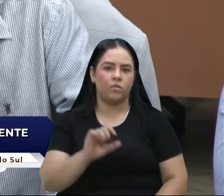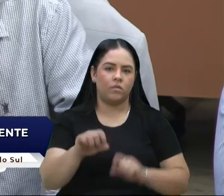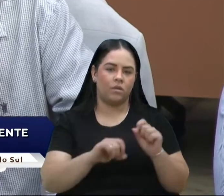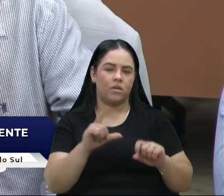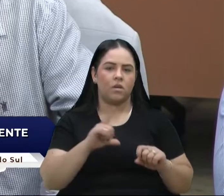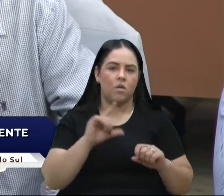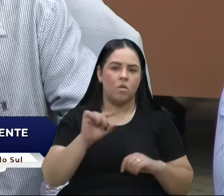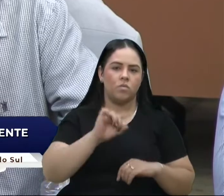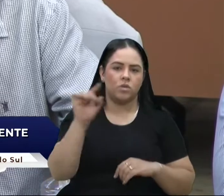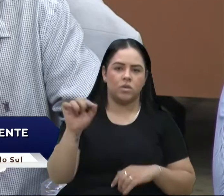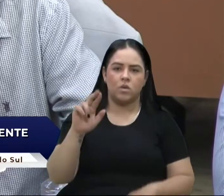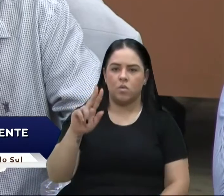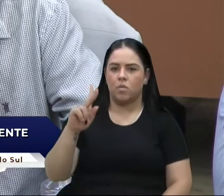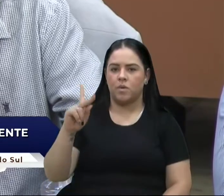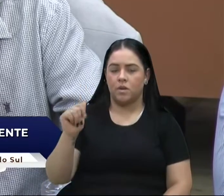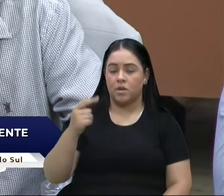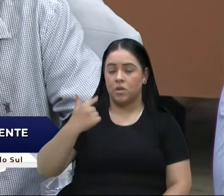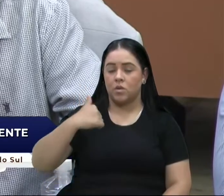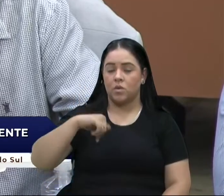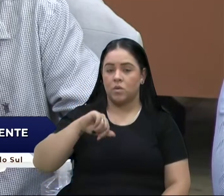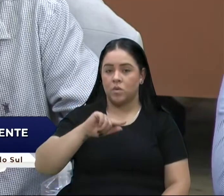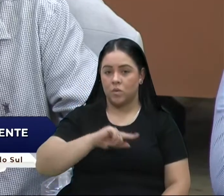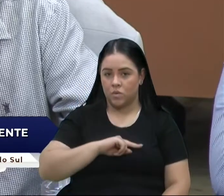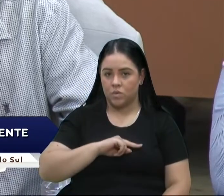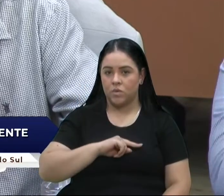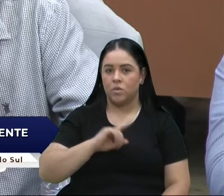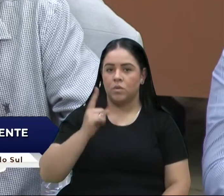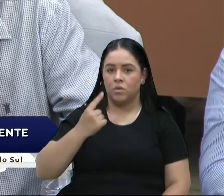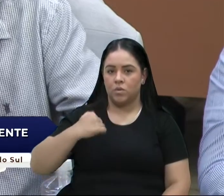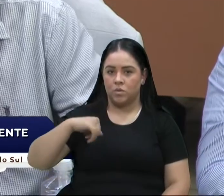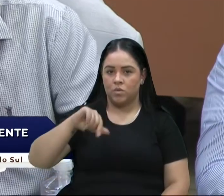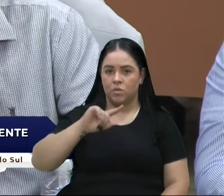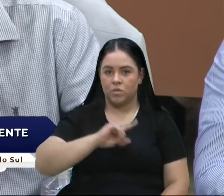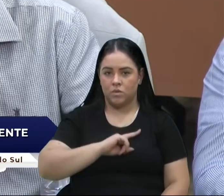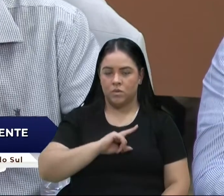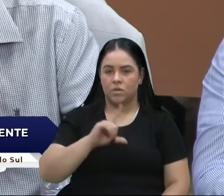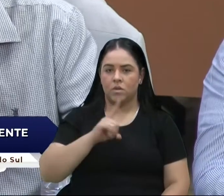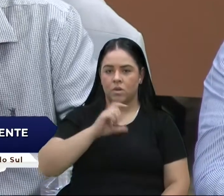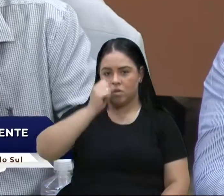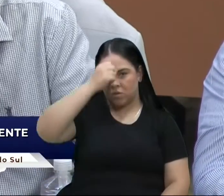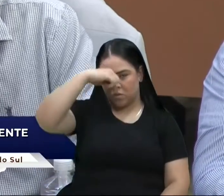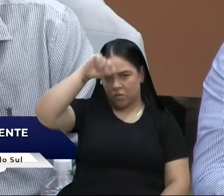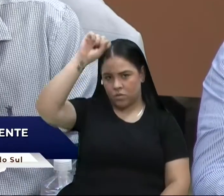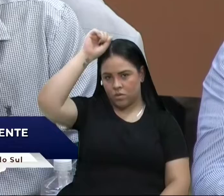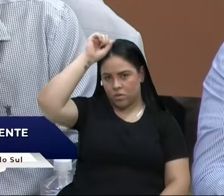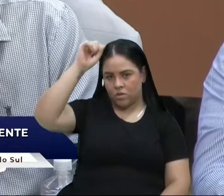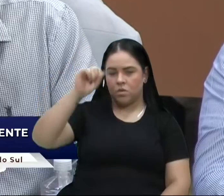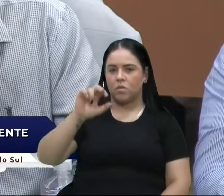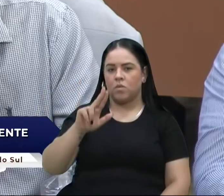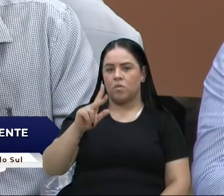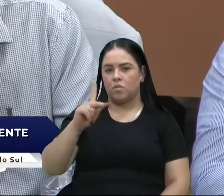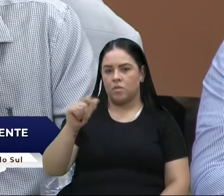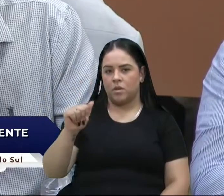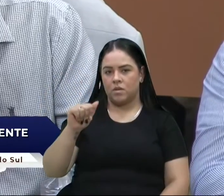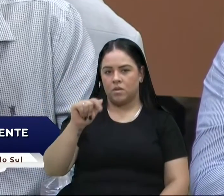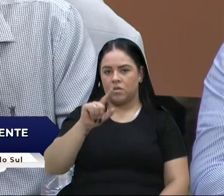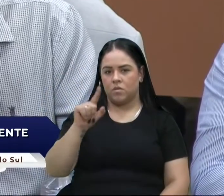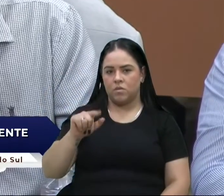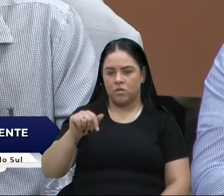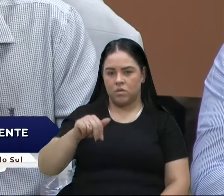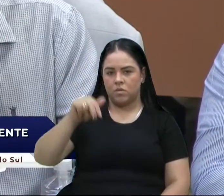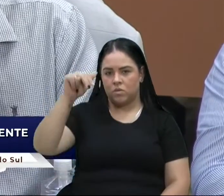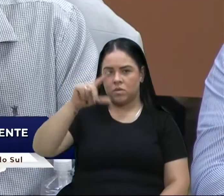da UPA. Então, nós estamos com a UX na UPA Zona Norte, com o InSaúde aqui